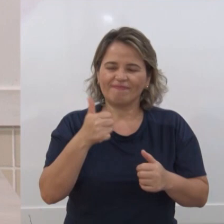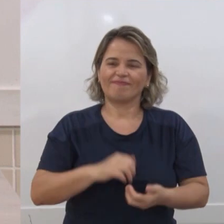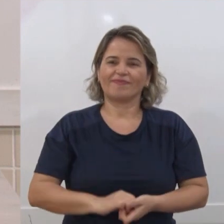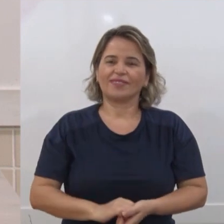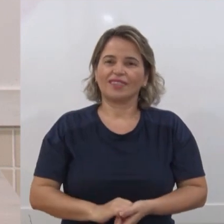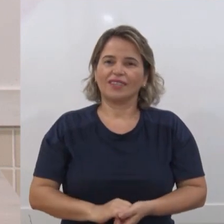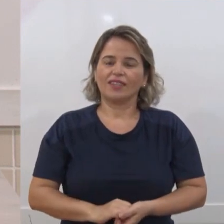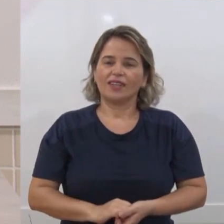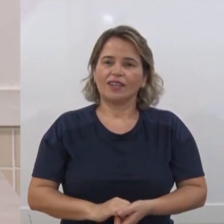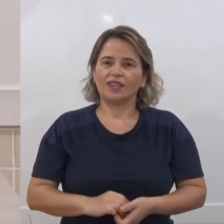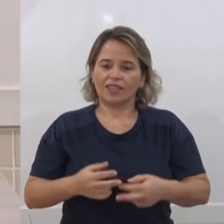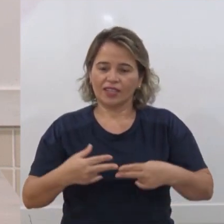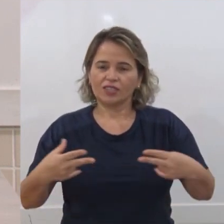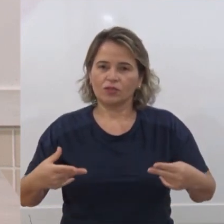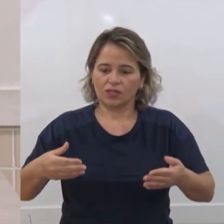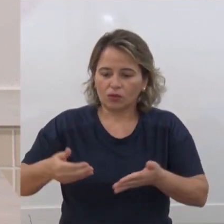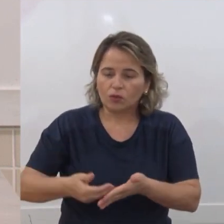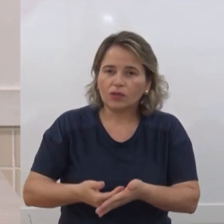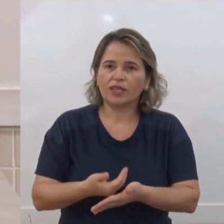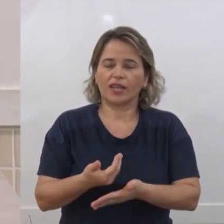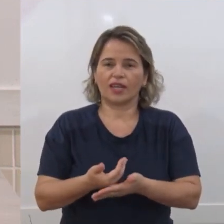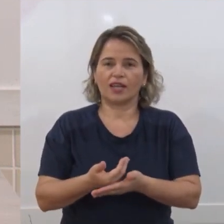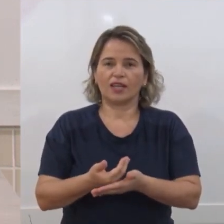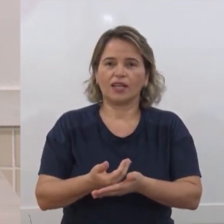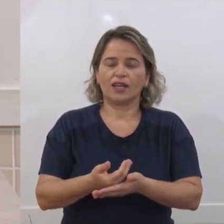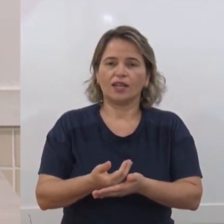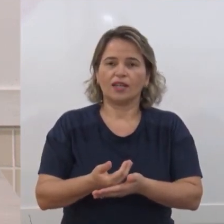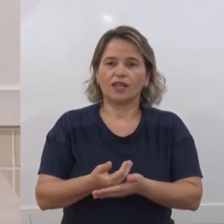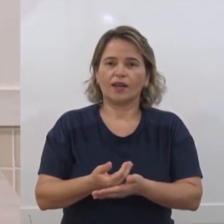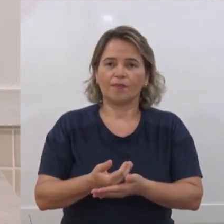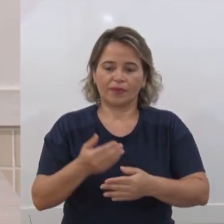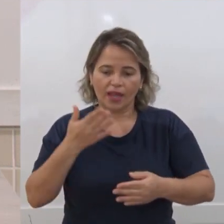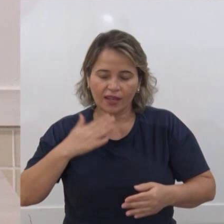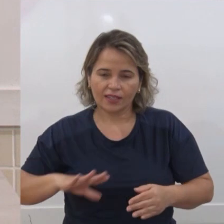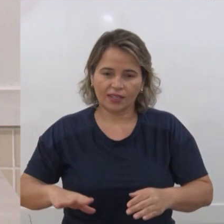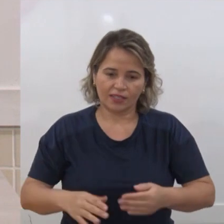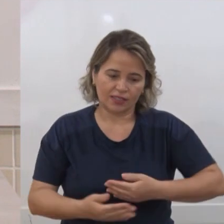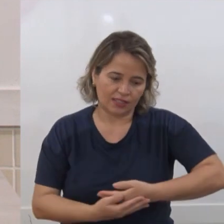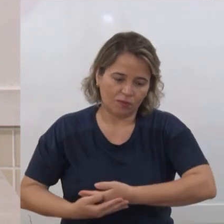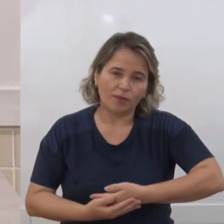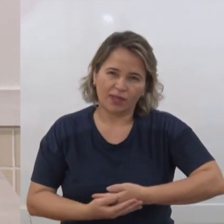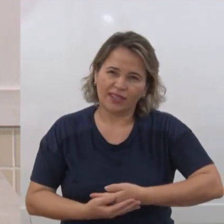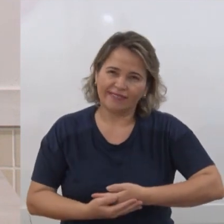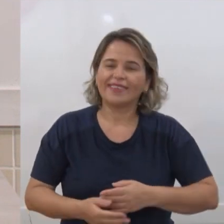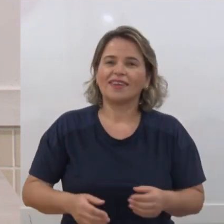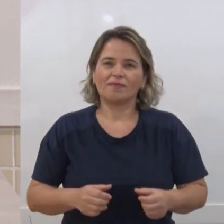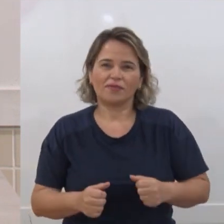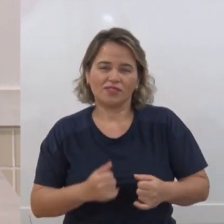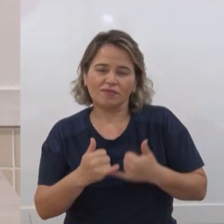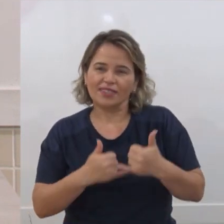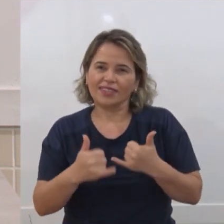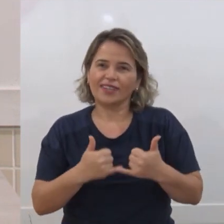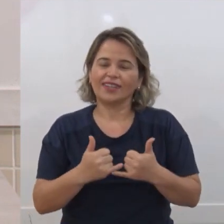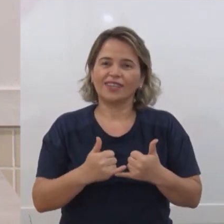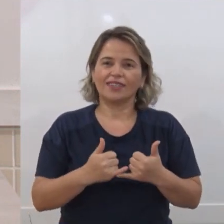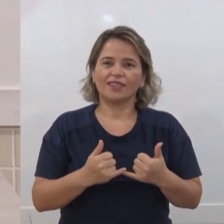E os utensílios, a colher. Você pode deixar a sua criança brincar com a colher, né? Sem